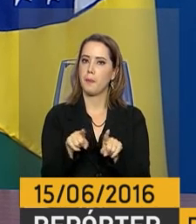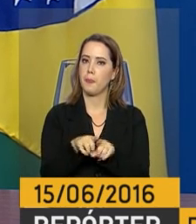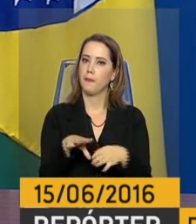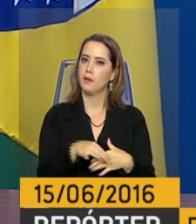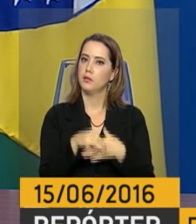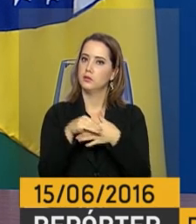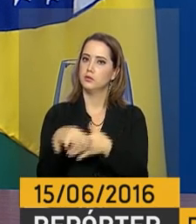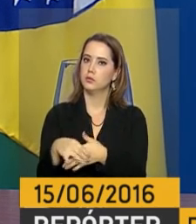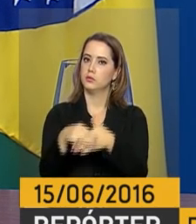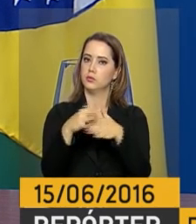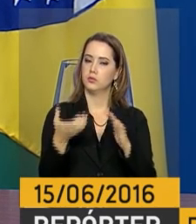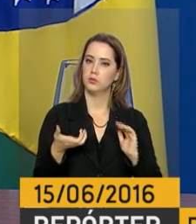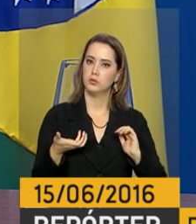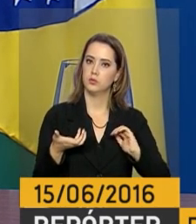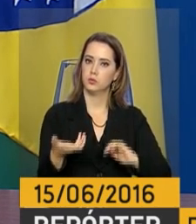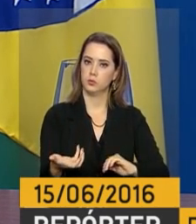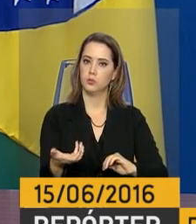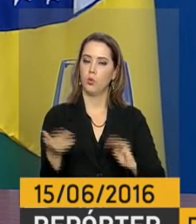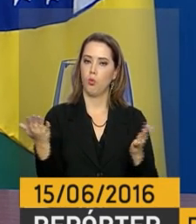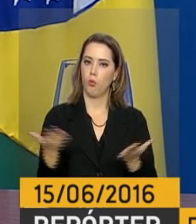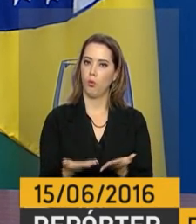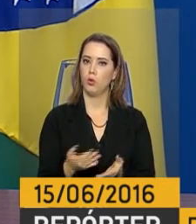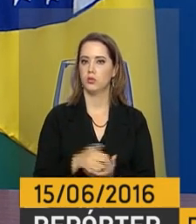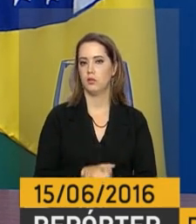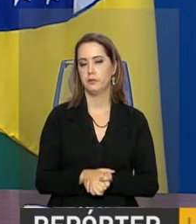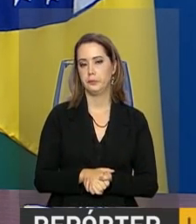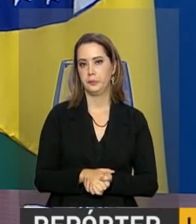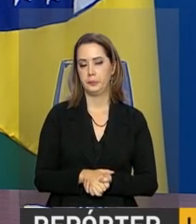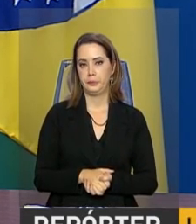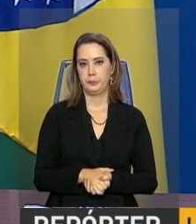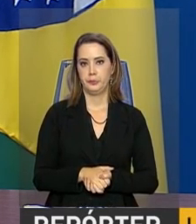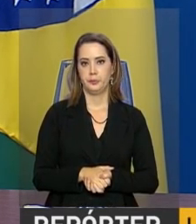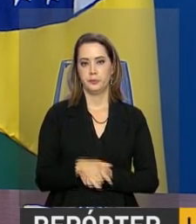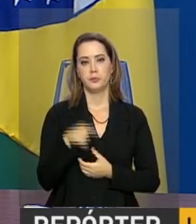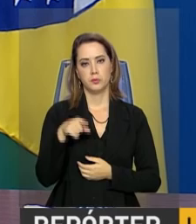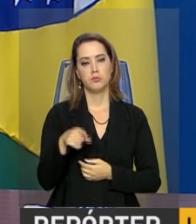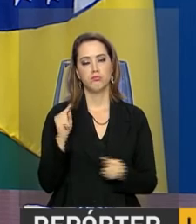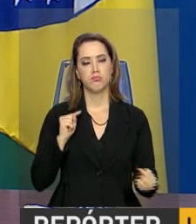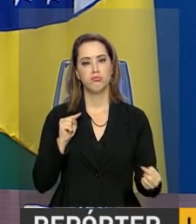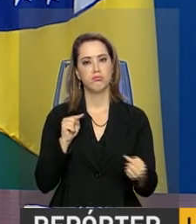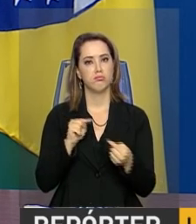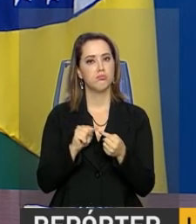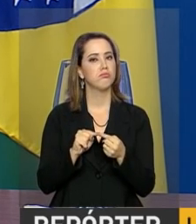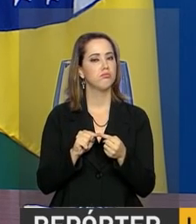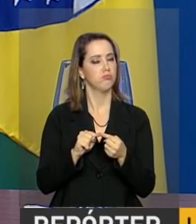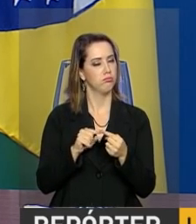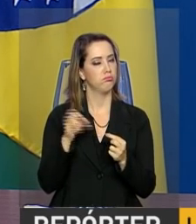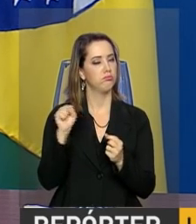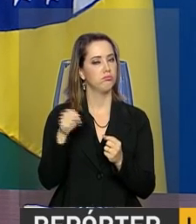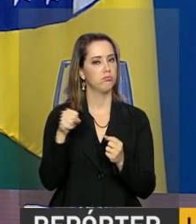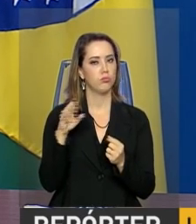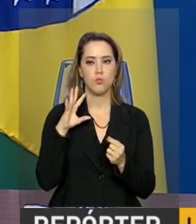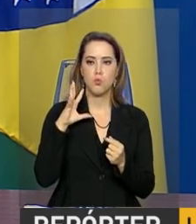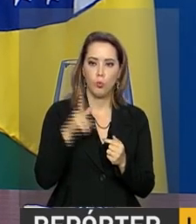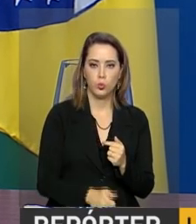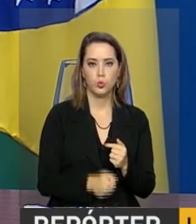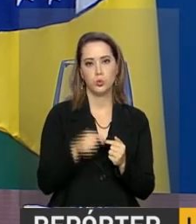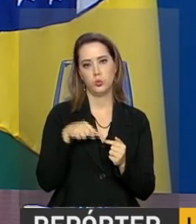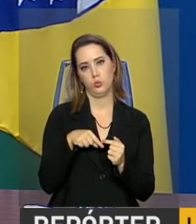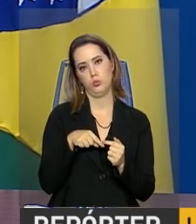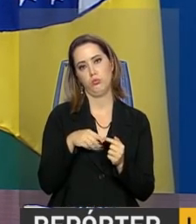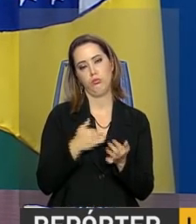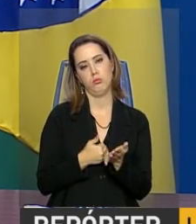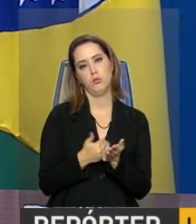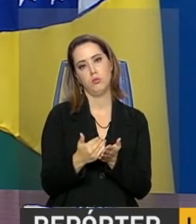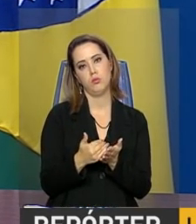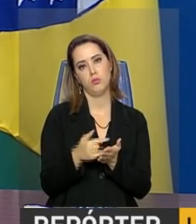líderes eh hoje. Ele eh concorda totalmente e desde o